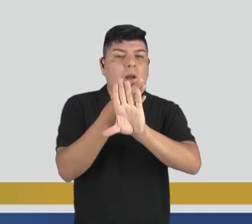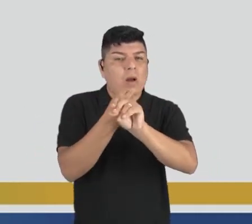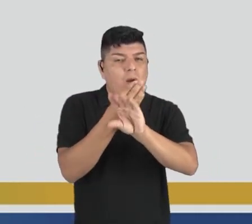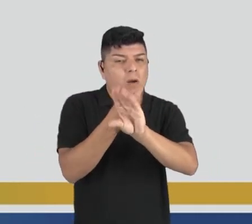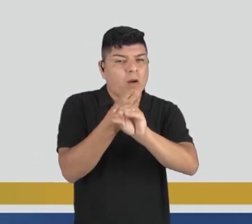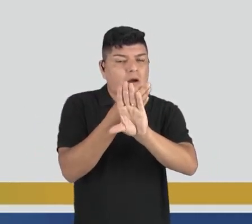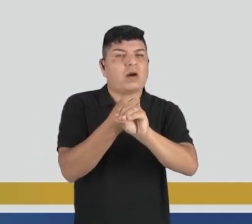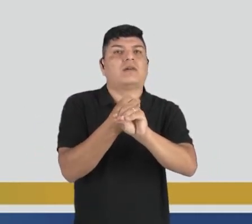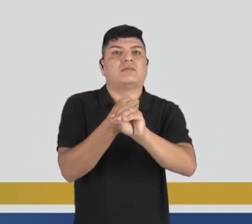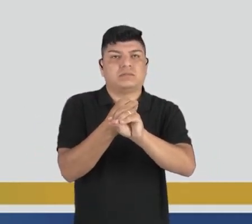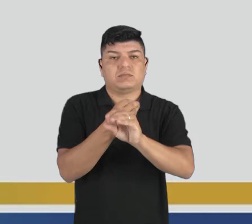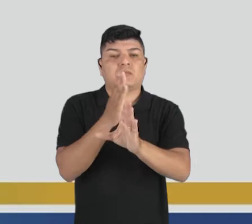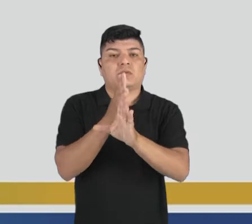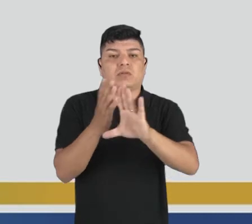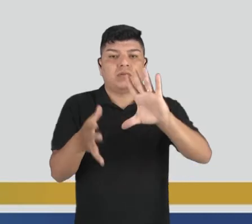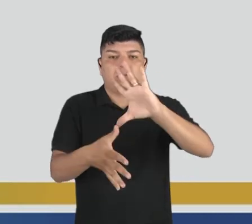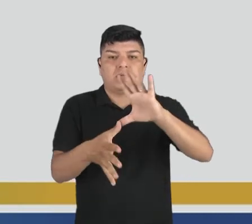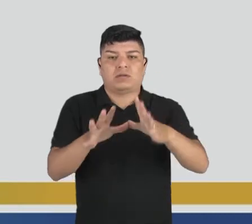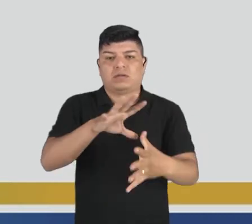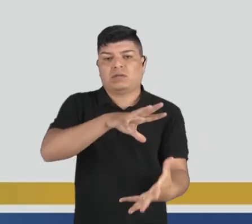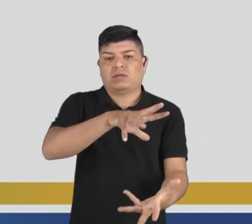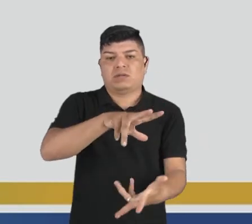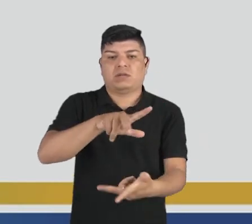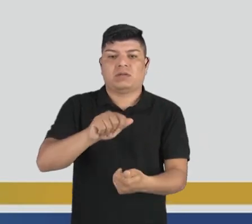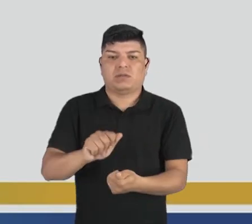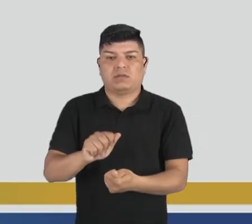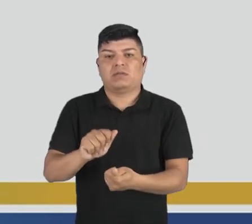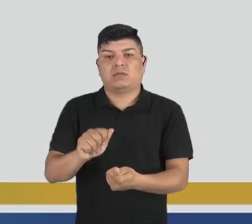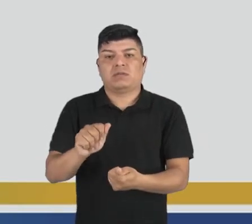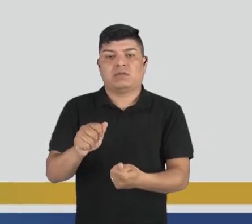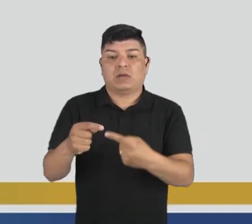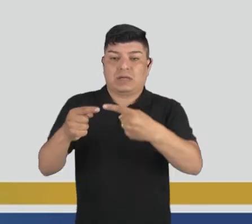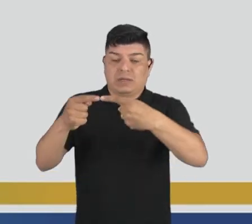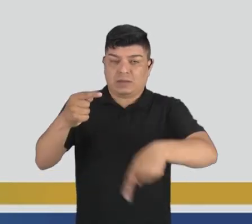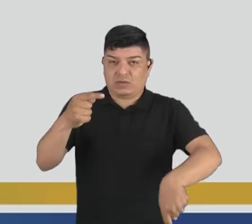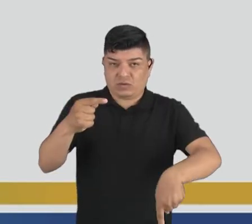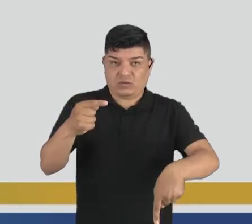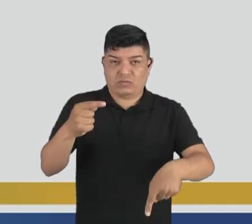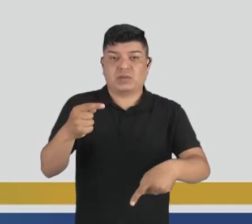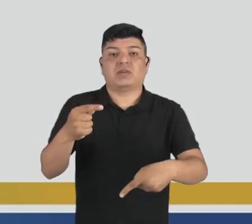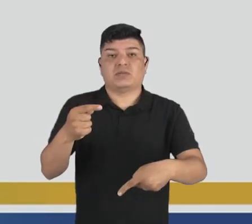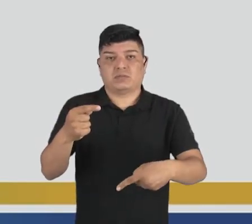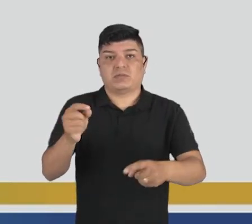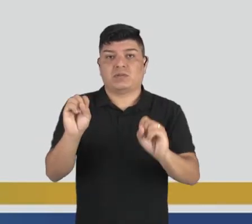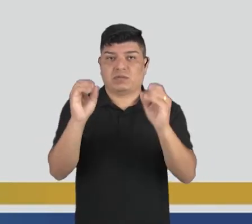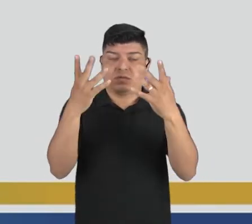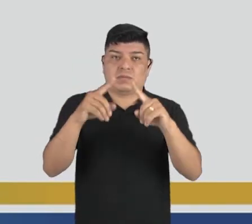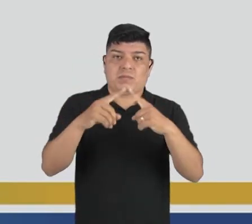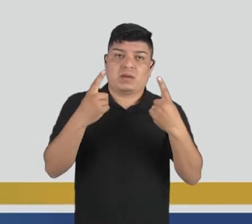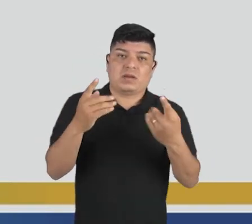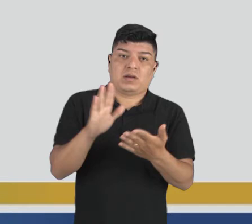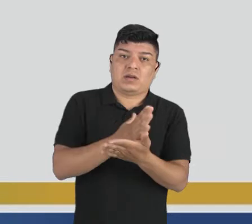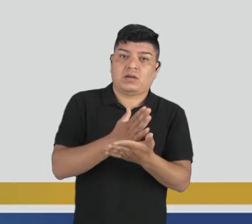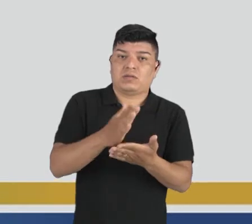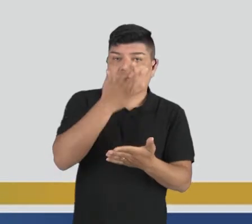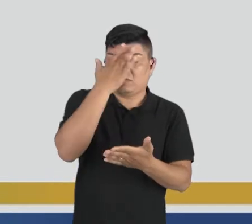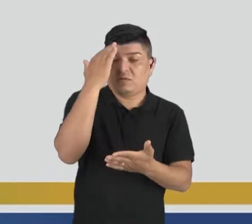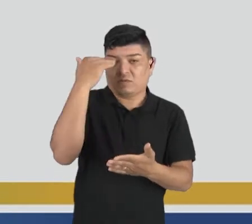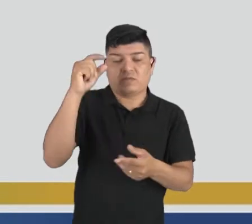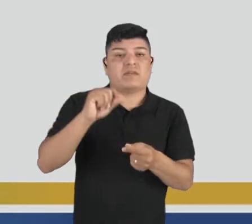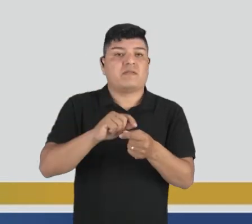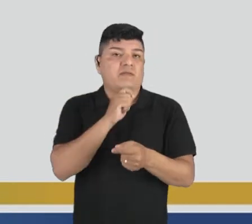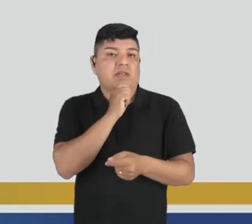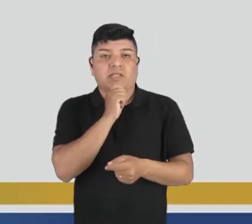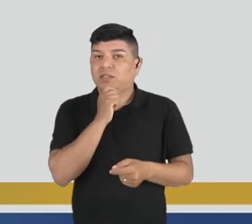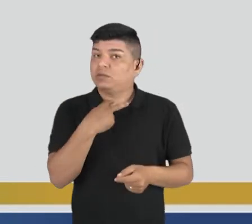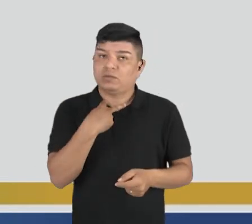aí, do distanciamento, né? Os shows presenciais estão proibidos, apesar de muitos artistas, né, ainda fazerem seus shows clandestinos, tá,